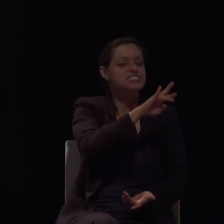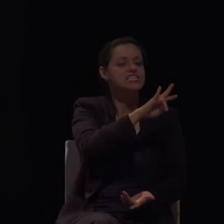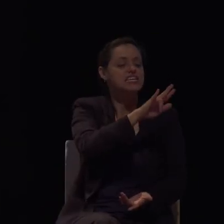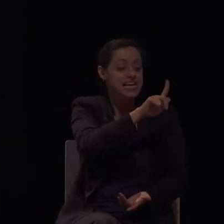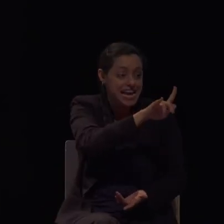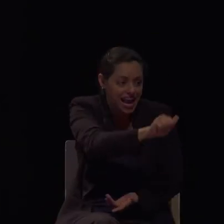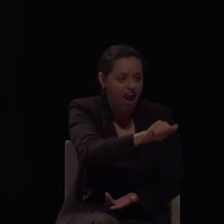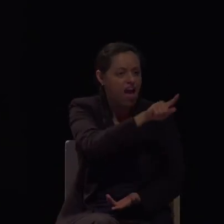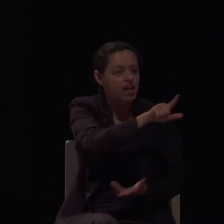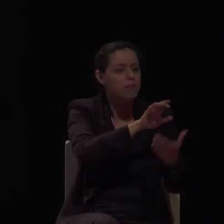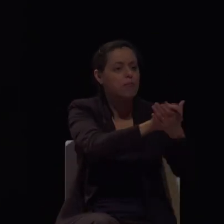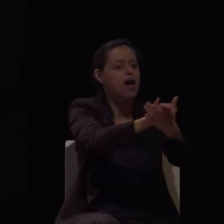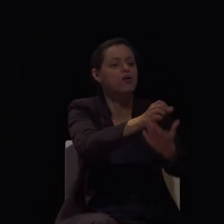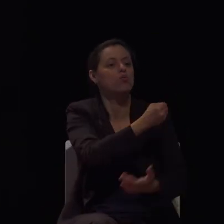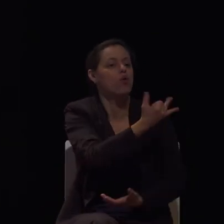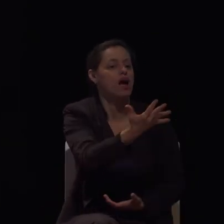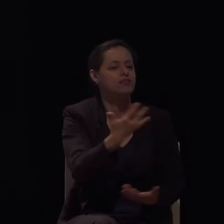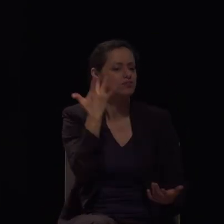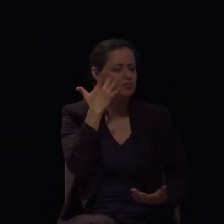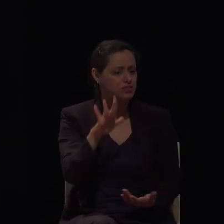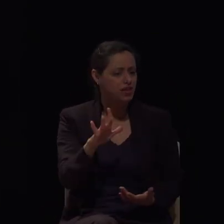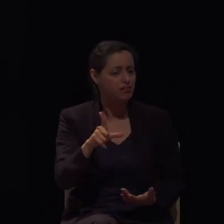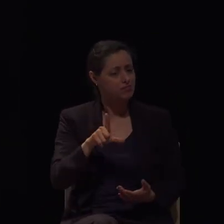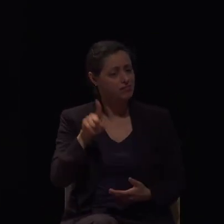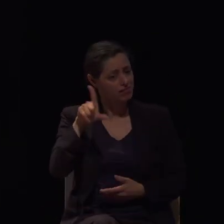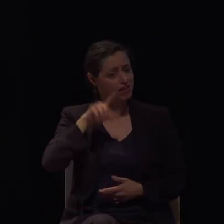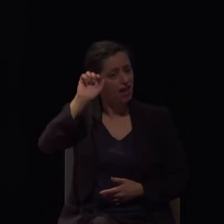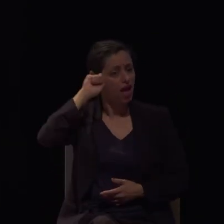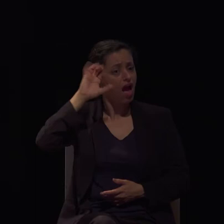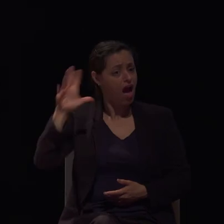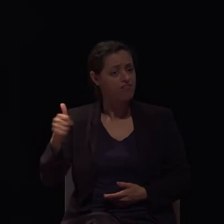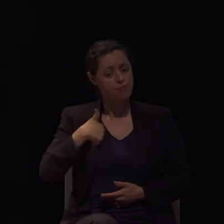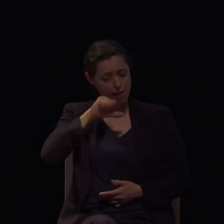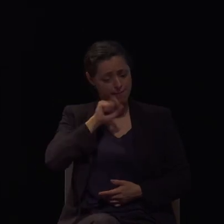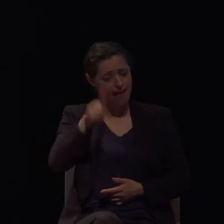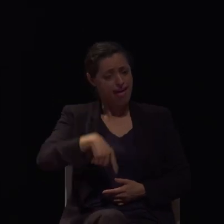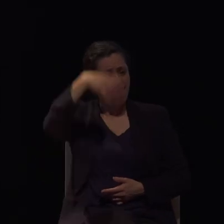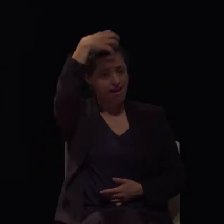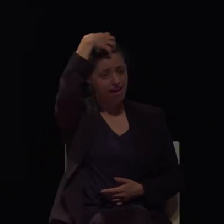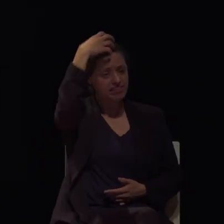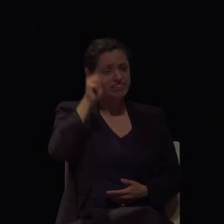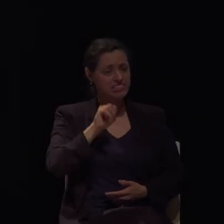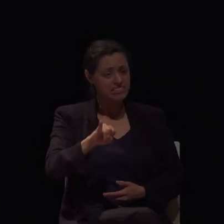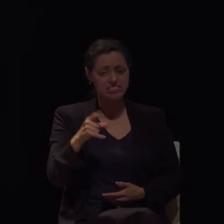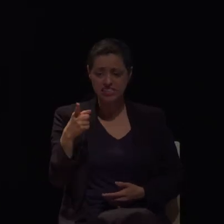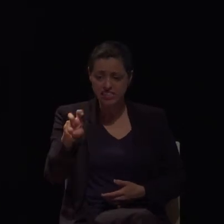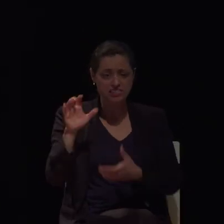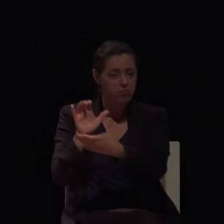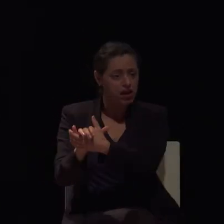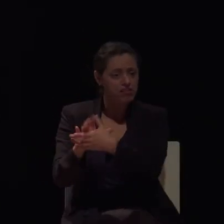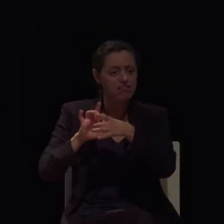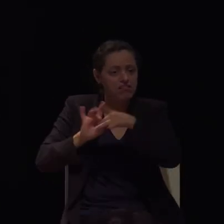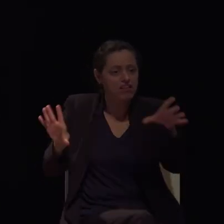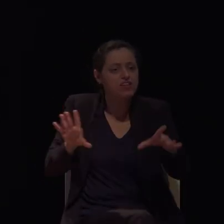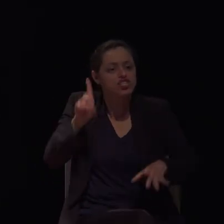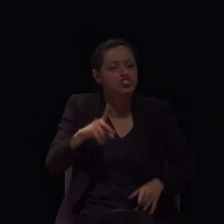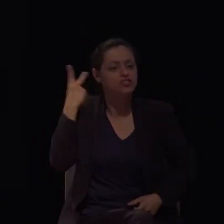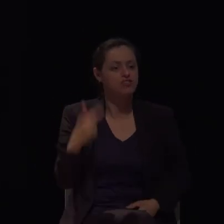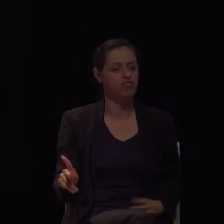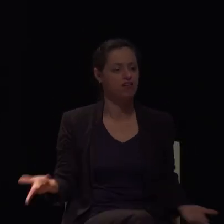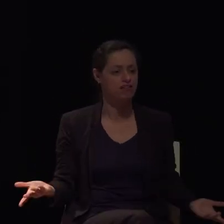sabe quantos marido tiveram as rainhas africanas minha mãe uma rainha se ela estiver 15 maridos ela tem esse direito